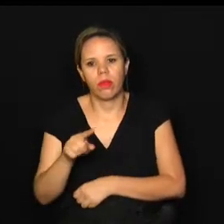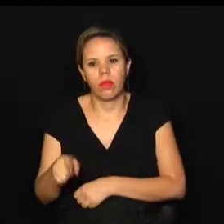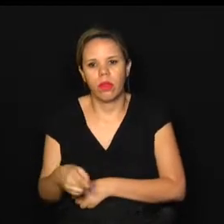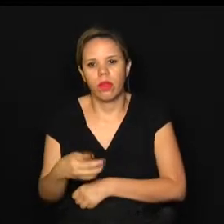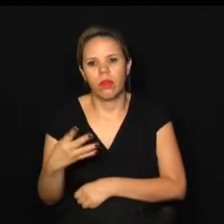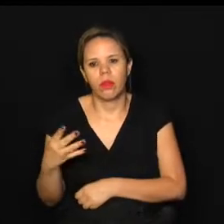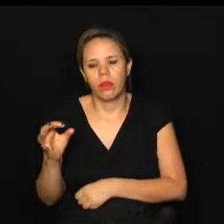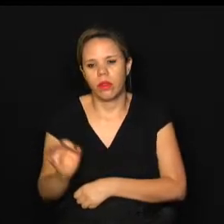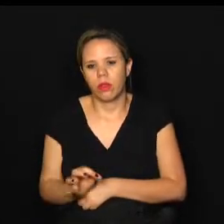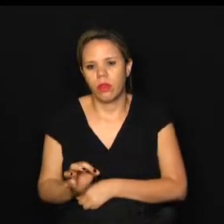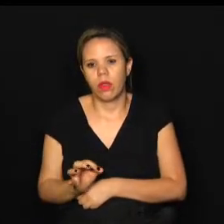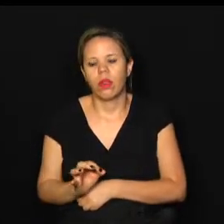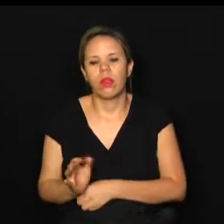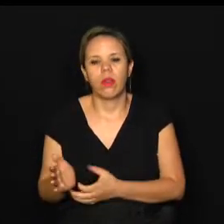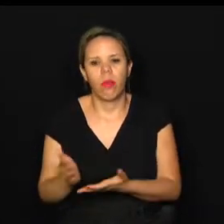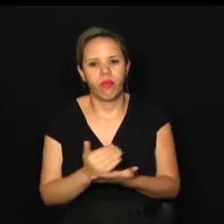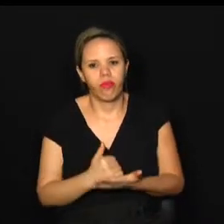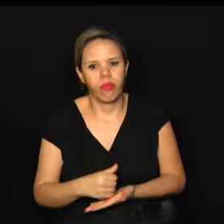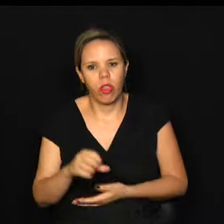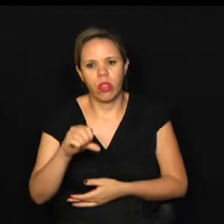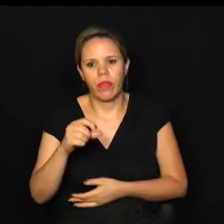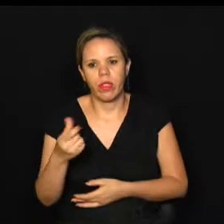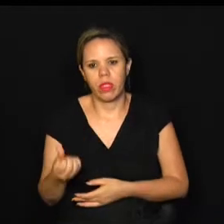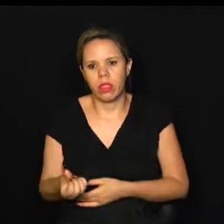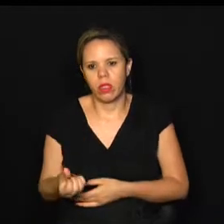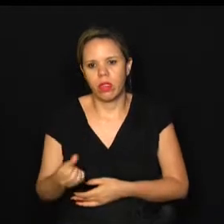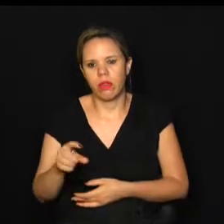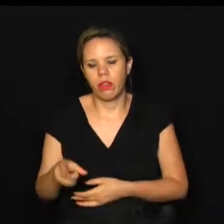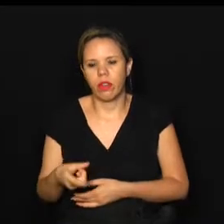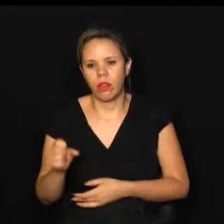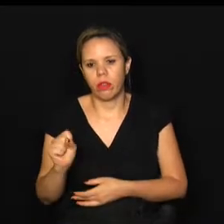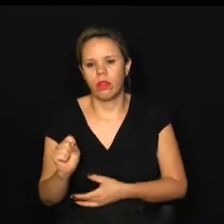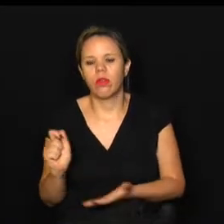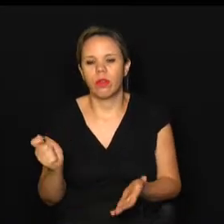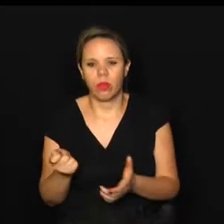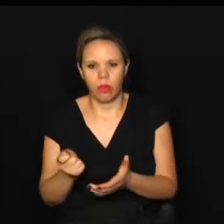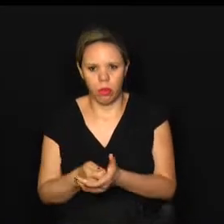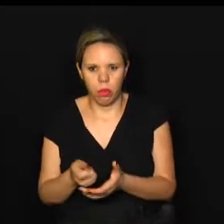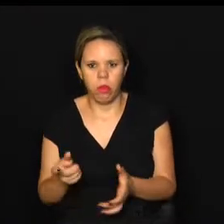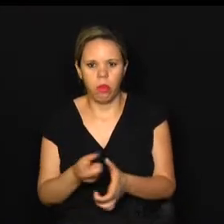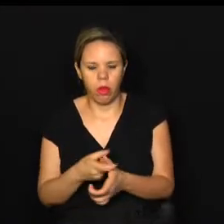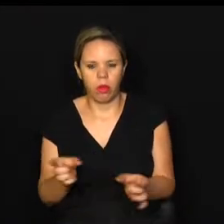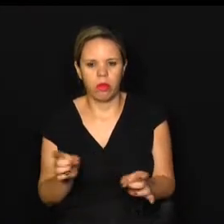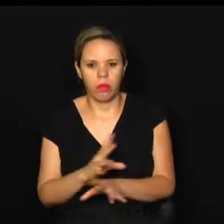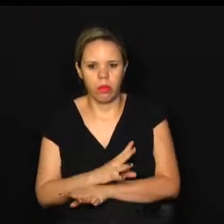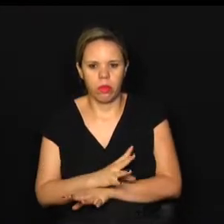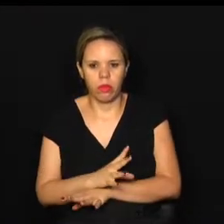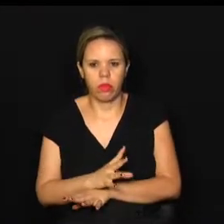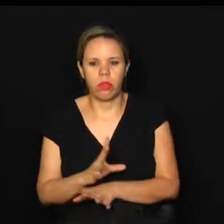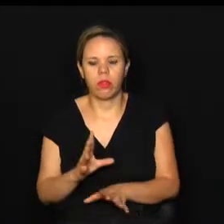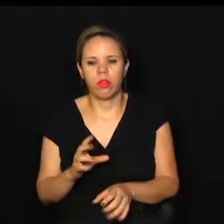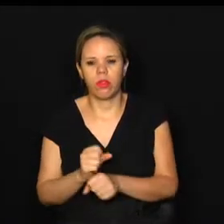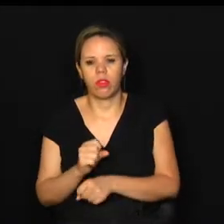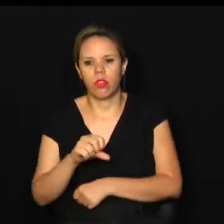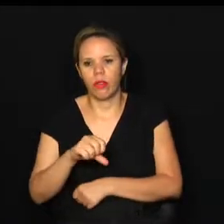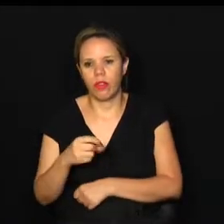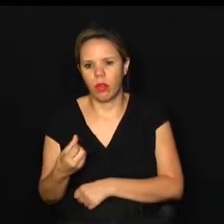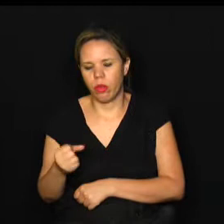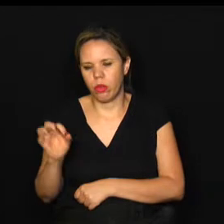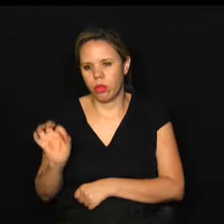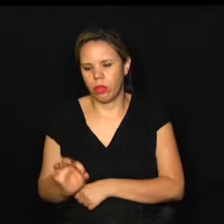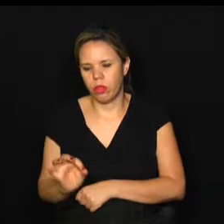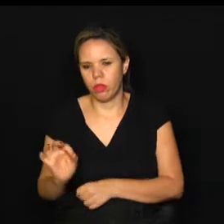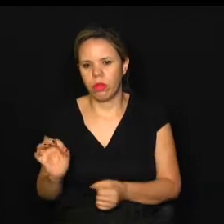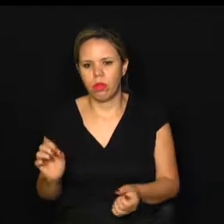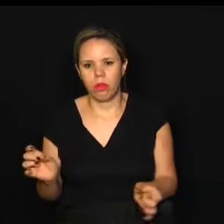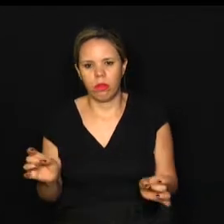empenhados, 96,8% foram liquidados e desse total 98% foram pagos. Amortização